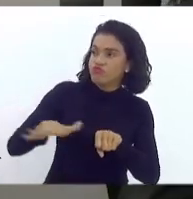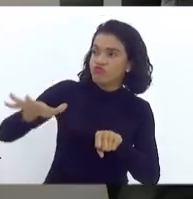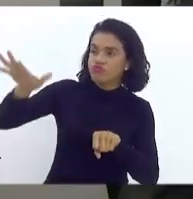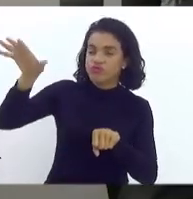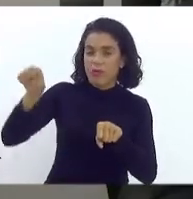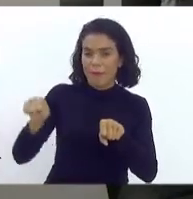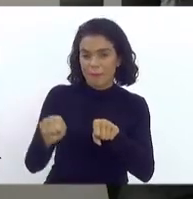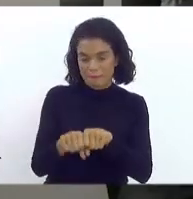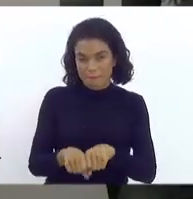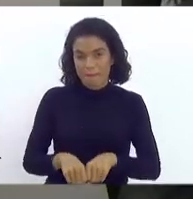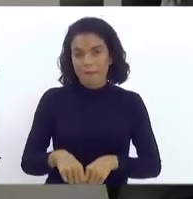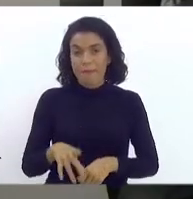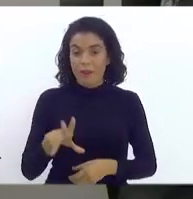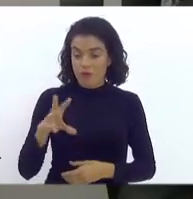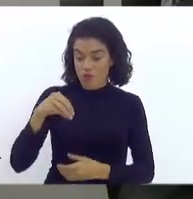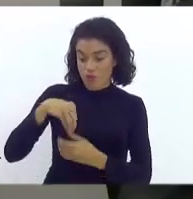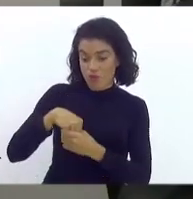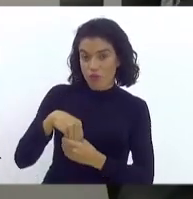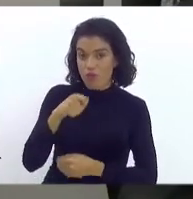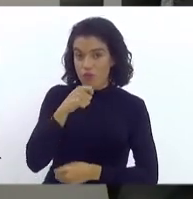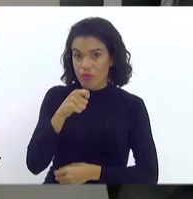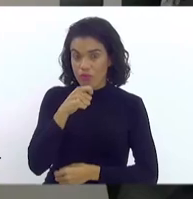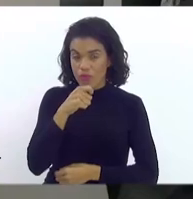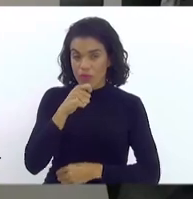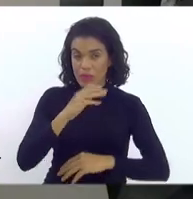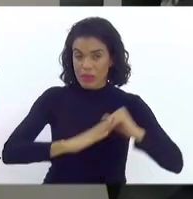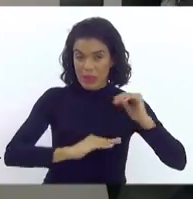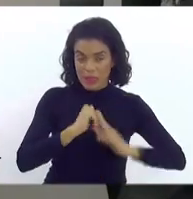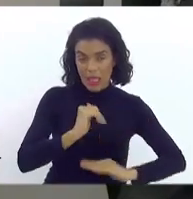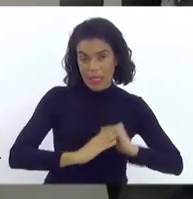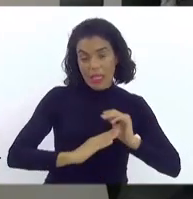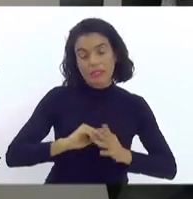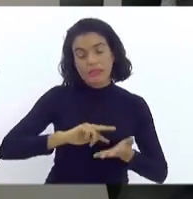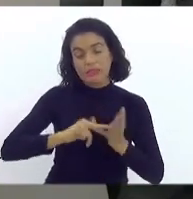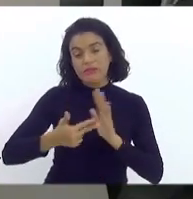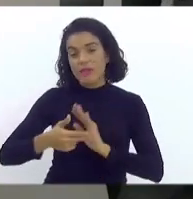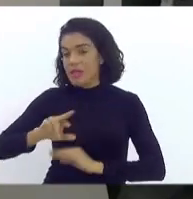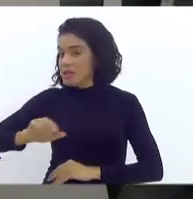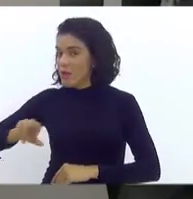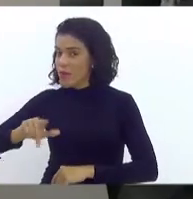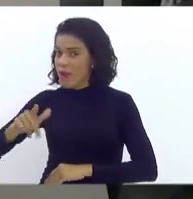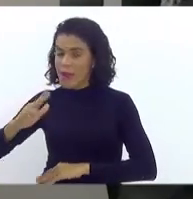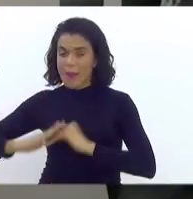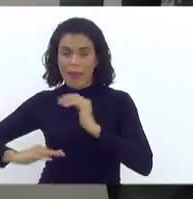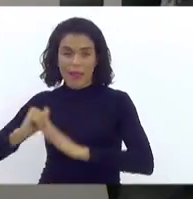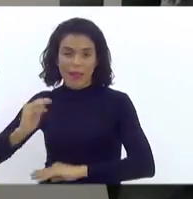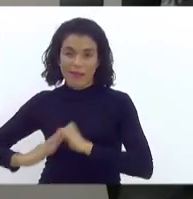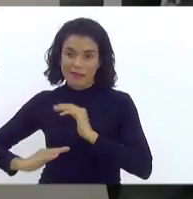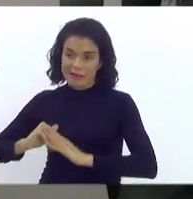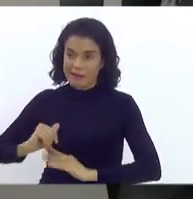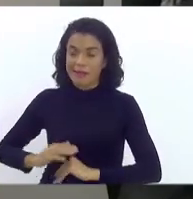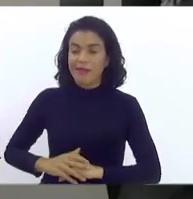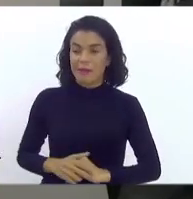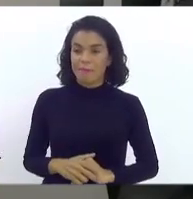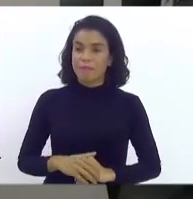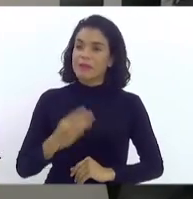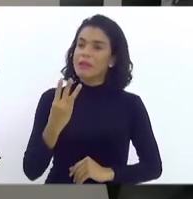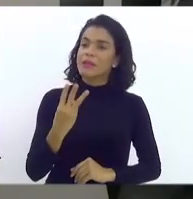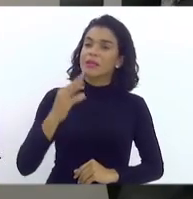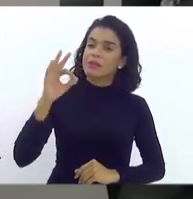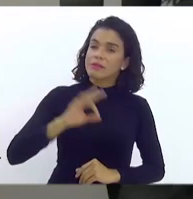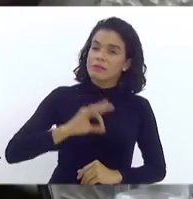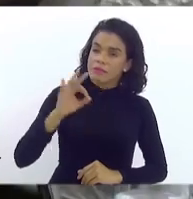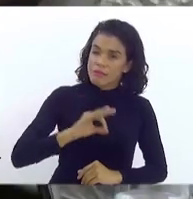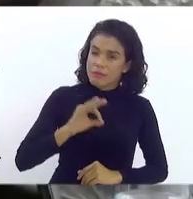dentro dessa modalidade técnica de análise é uma perda não técnica, ou seja, perdas em medição. Mas esses 3% também